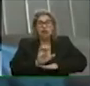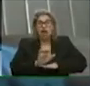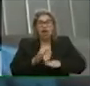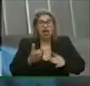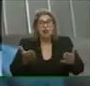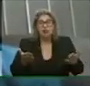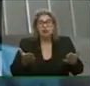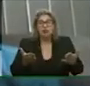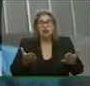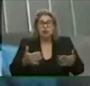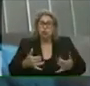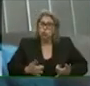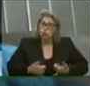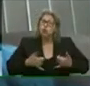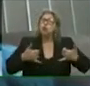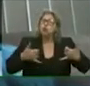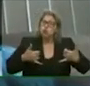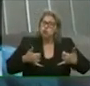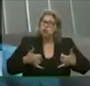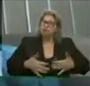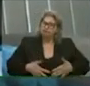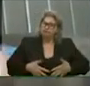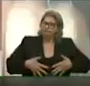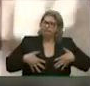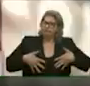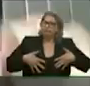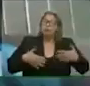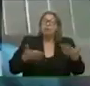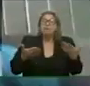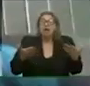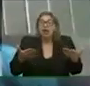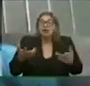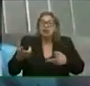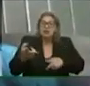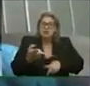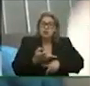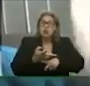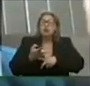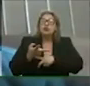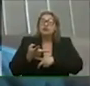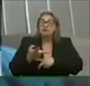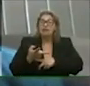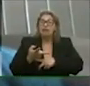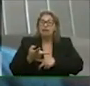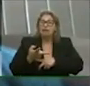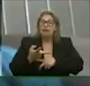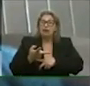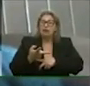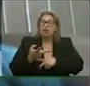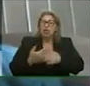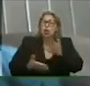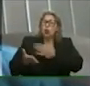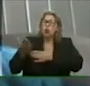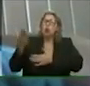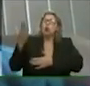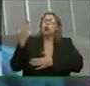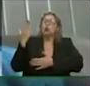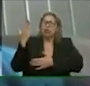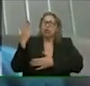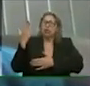que nos orgulha. Mas nós temos que buscar a origem